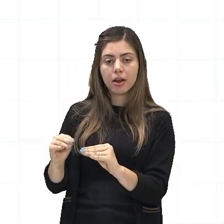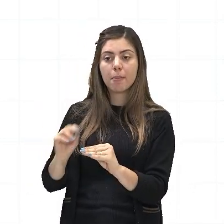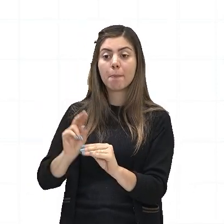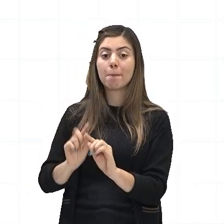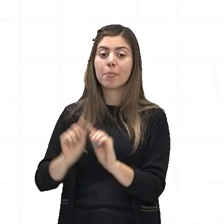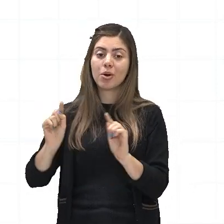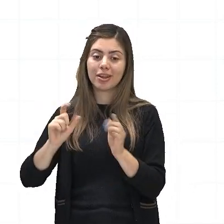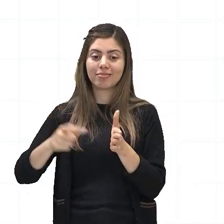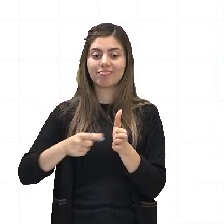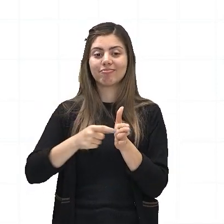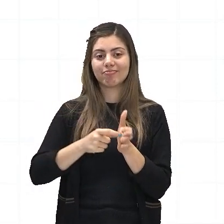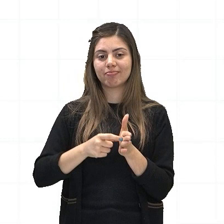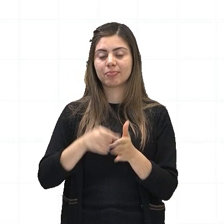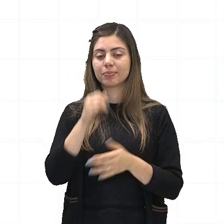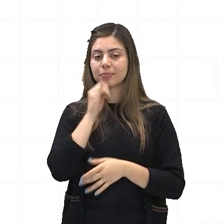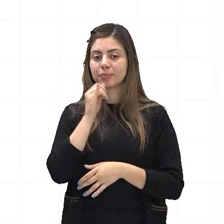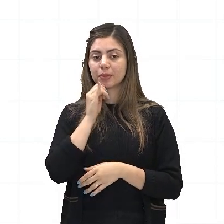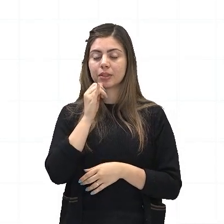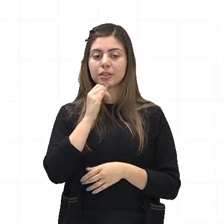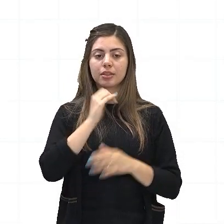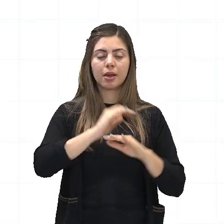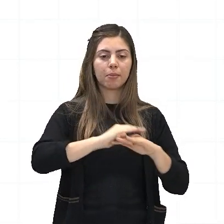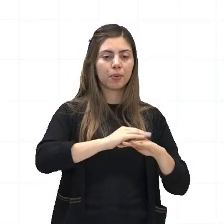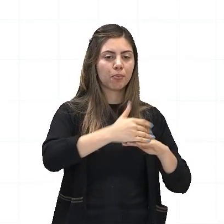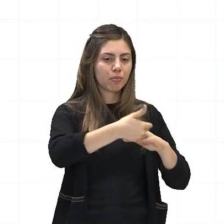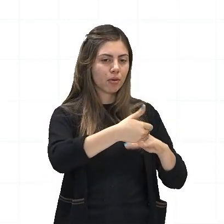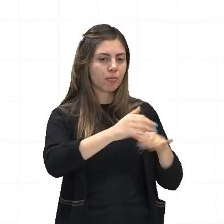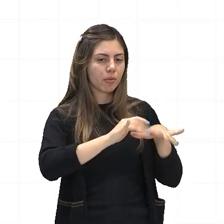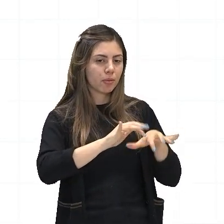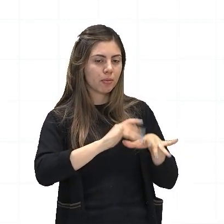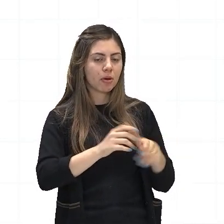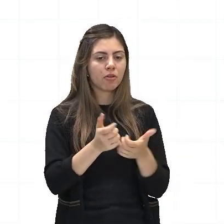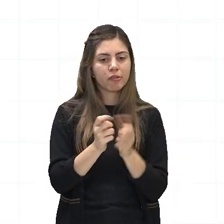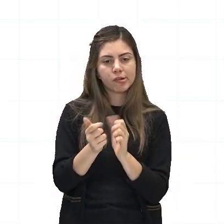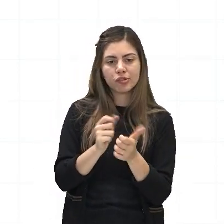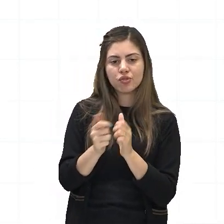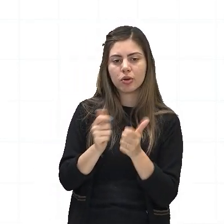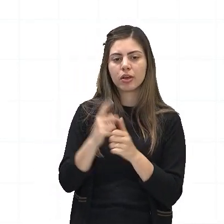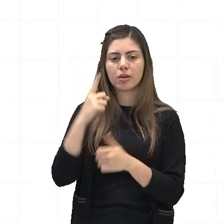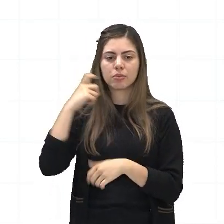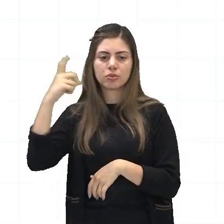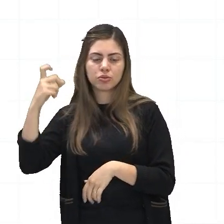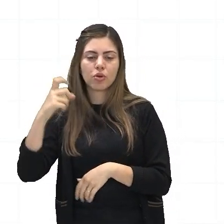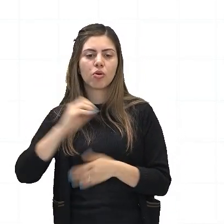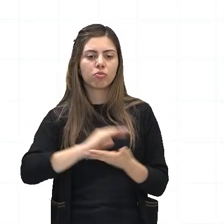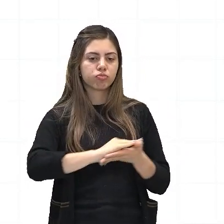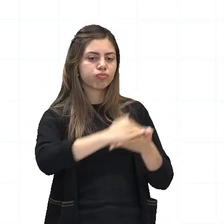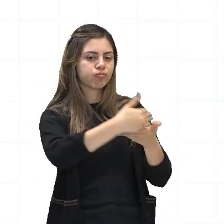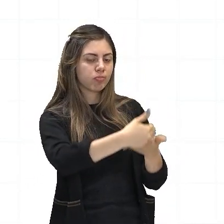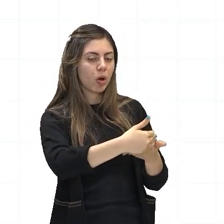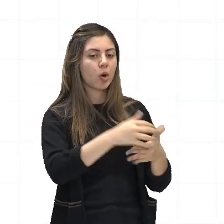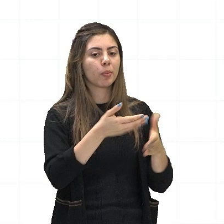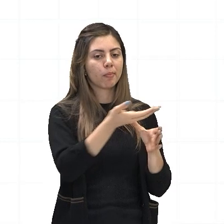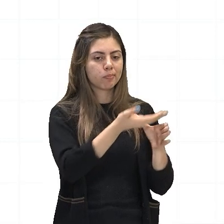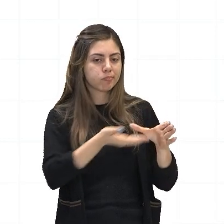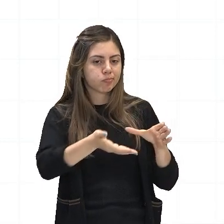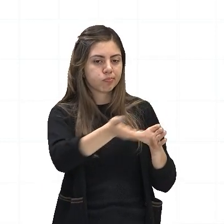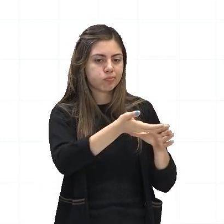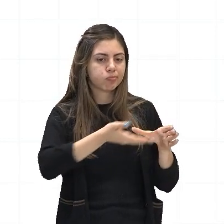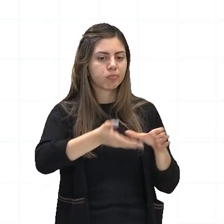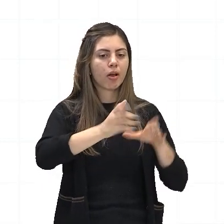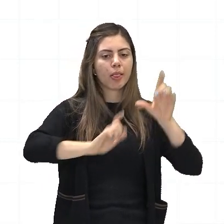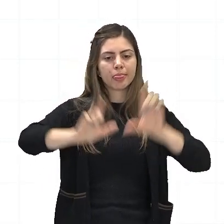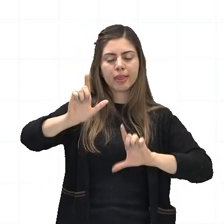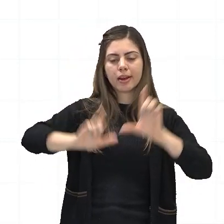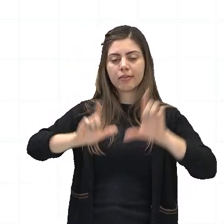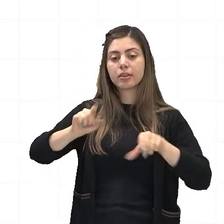tem aí, ó, o computador, o videogame, aparelho de som, notebook, micro-ondas,